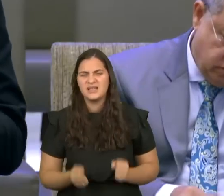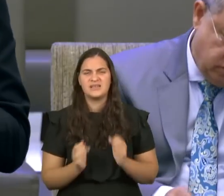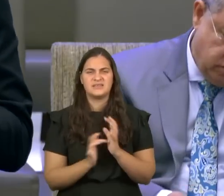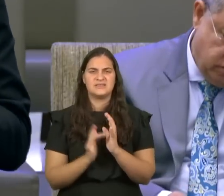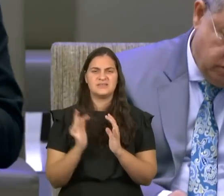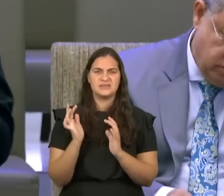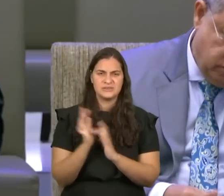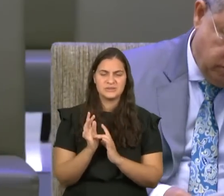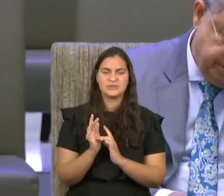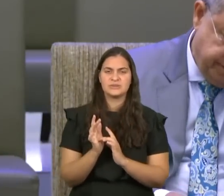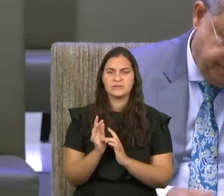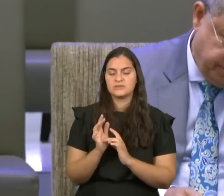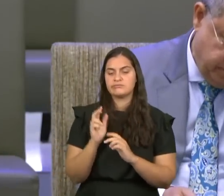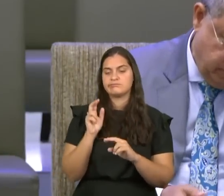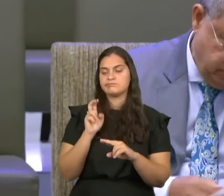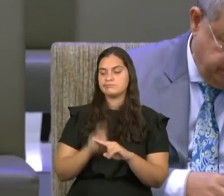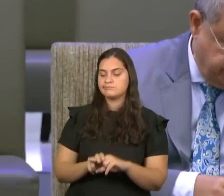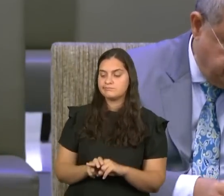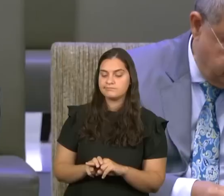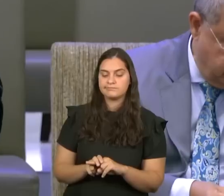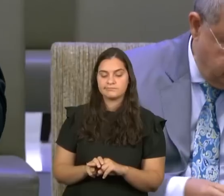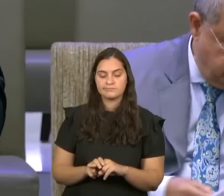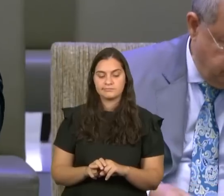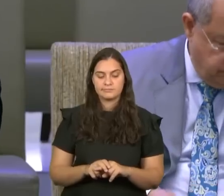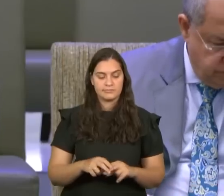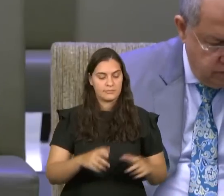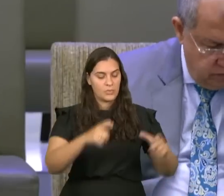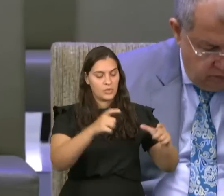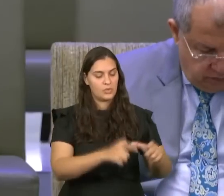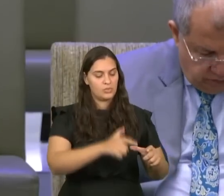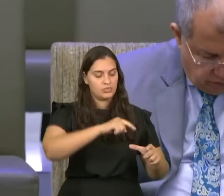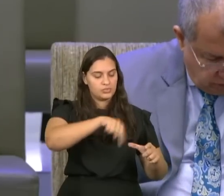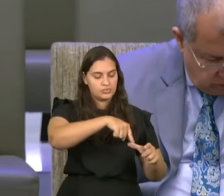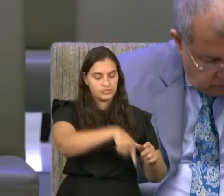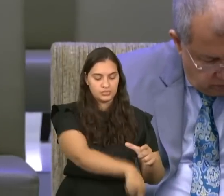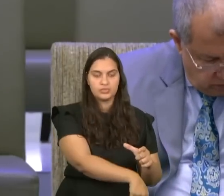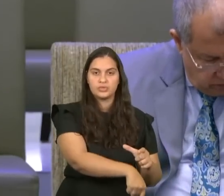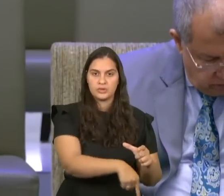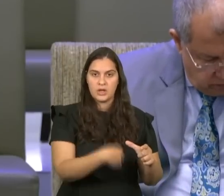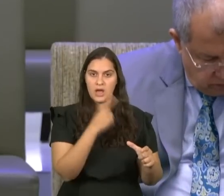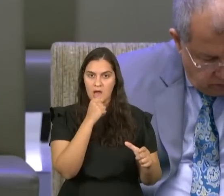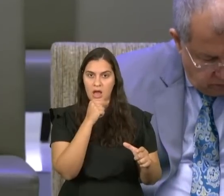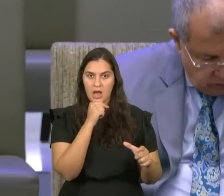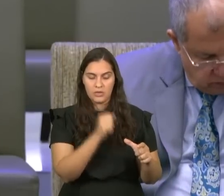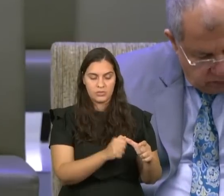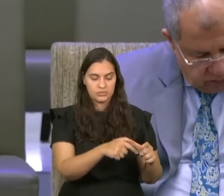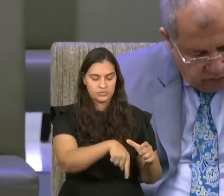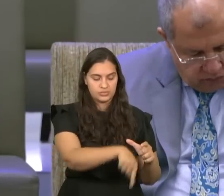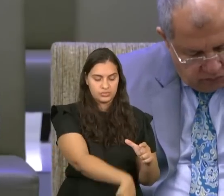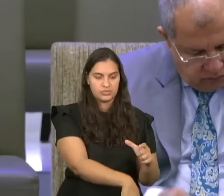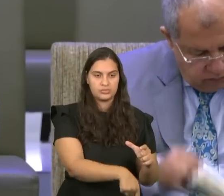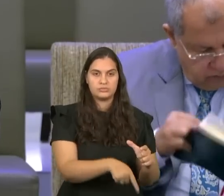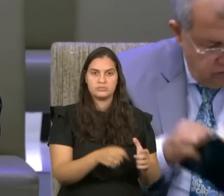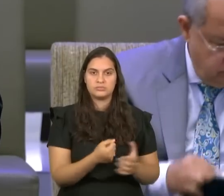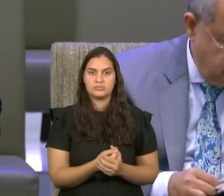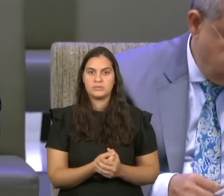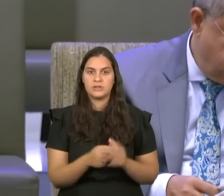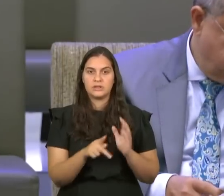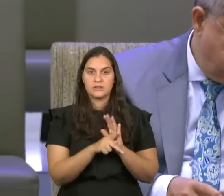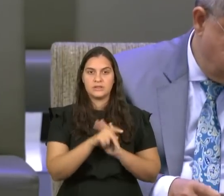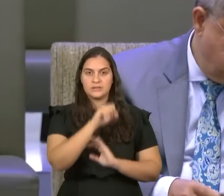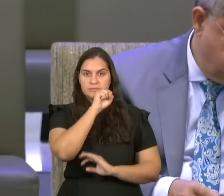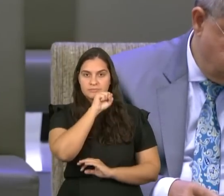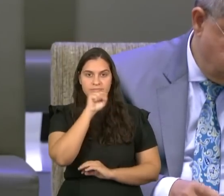Jesus sentou-se junto ao poço que estava no campo que pertencia ao povoado Samaritano